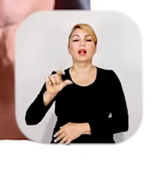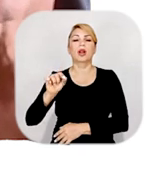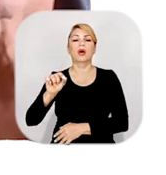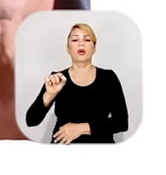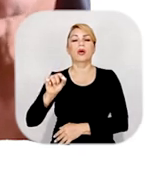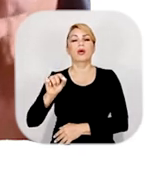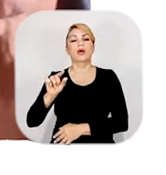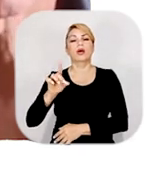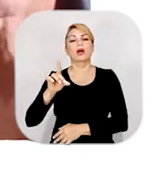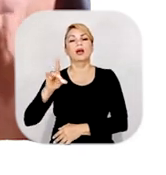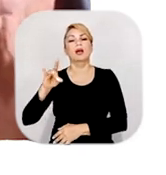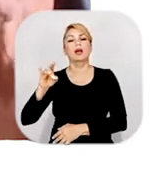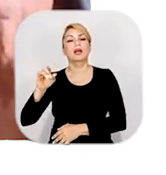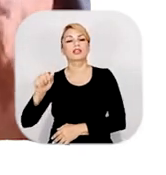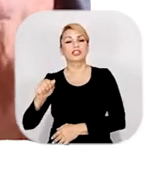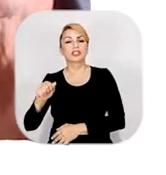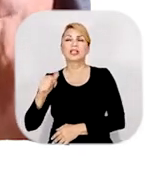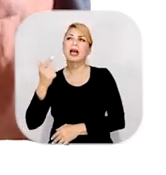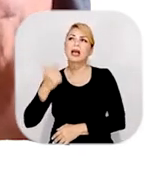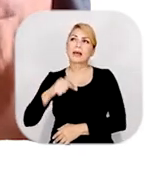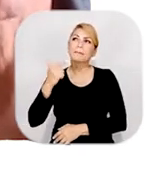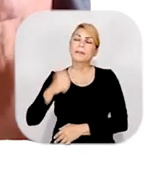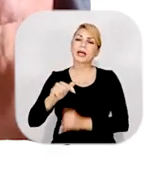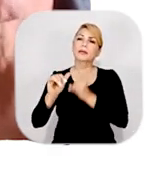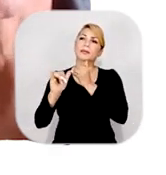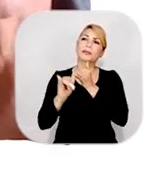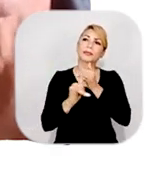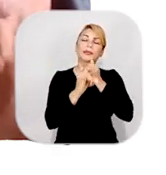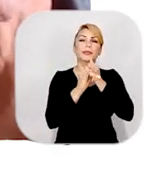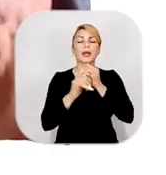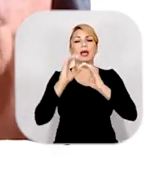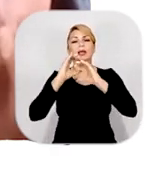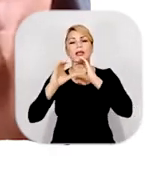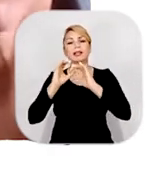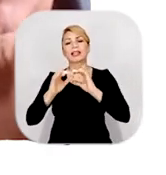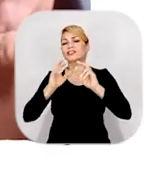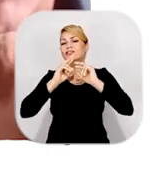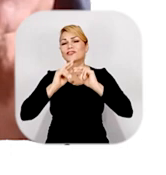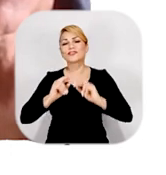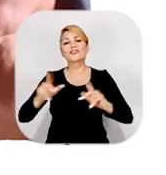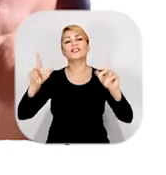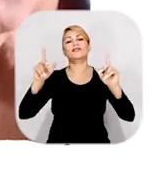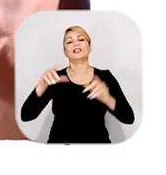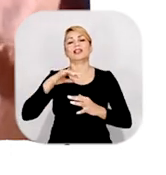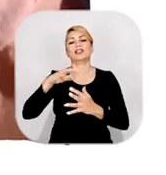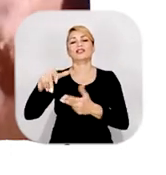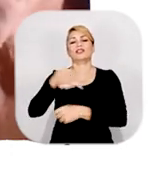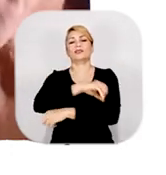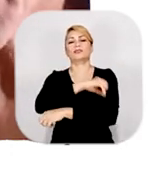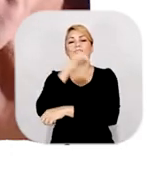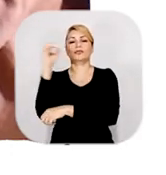repetição de uma maneira tão diferente da música ocidental, que